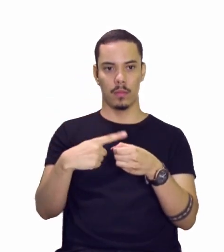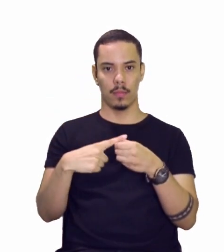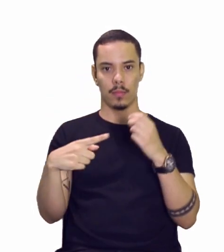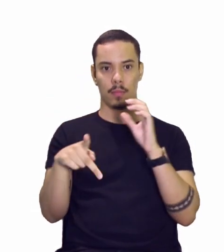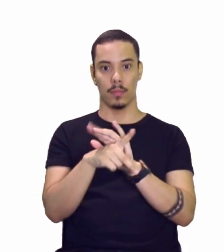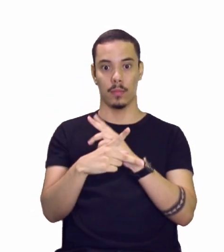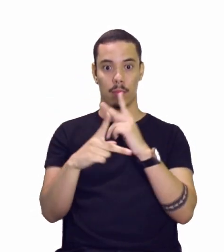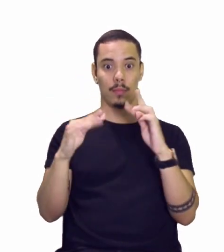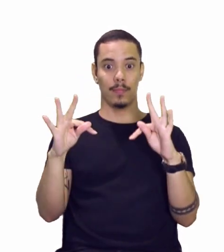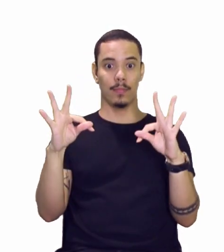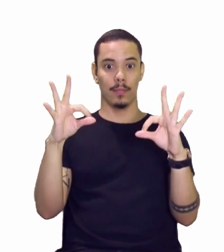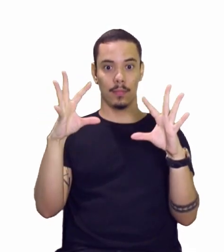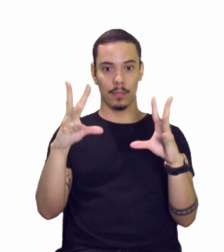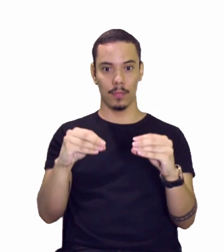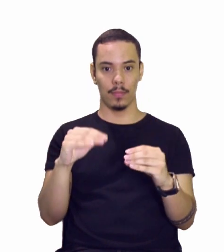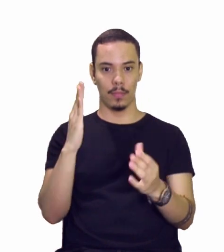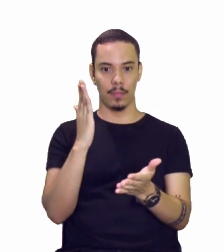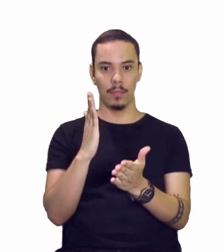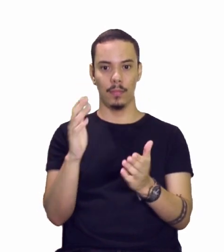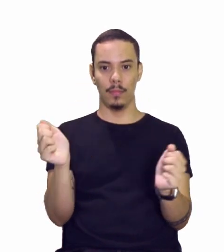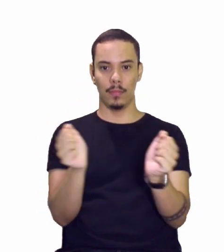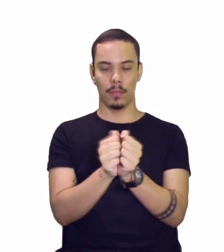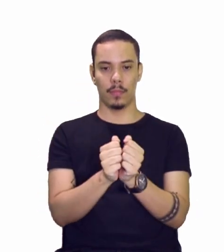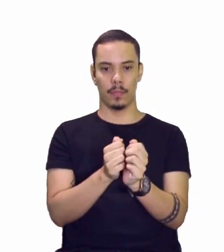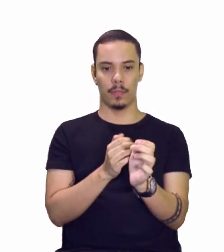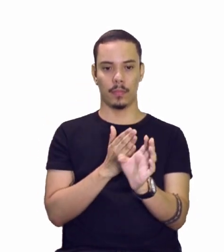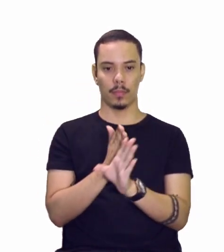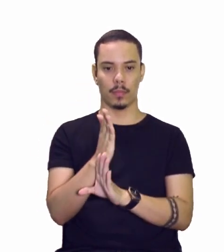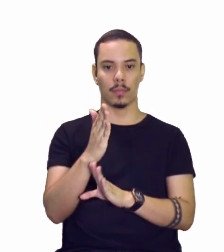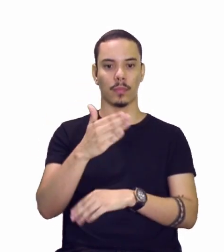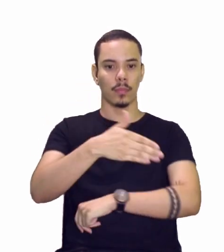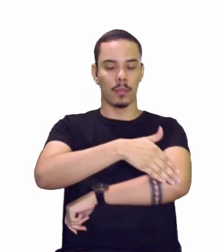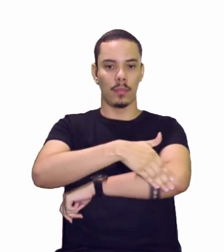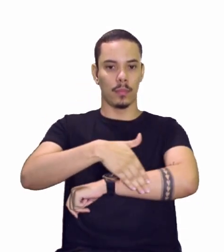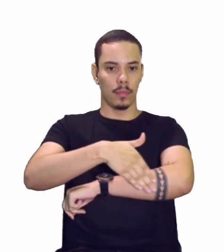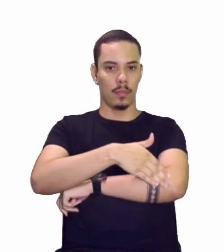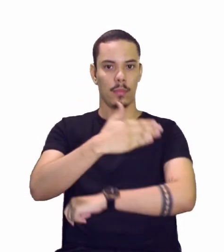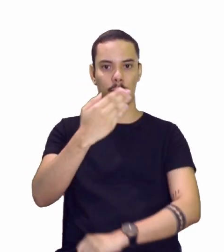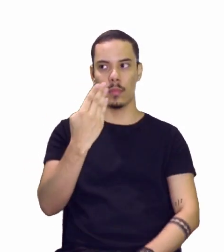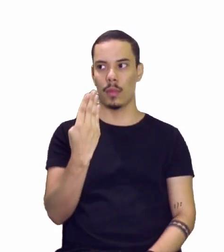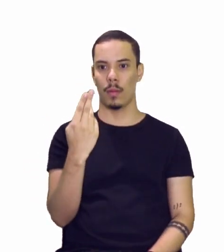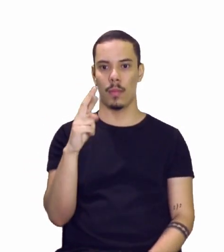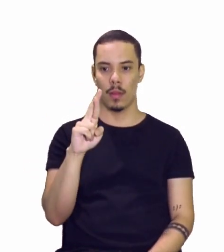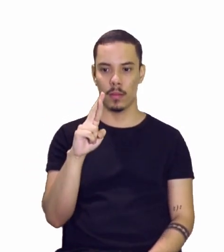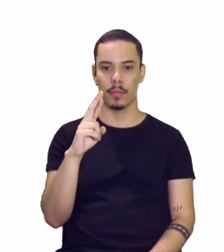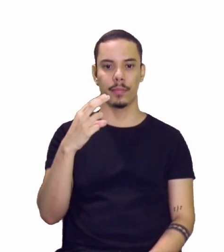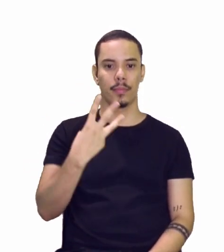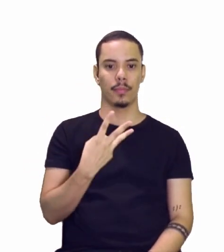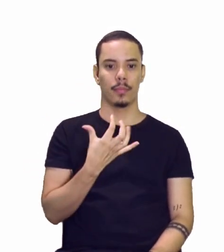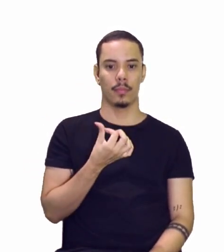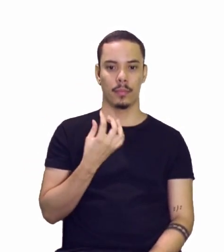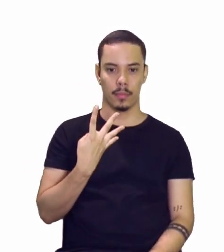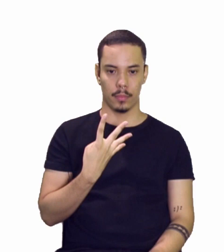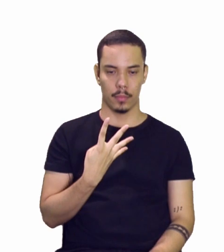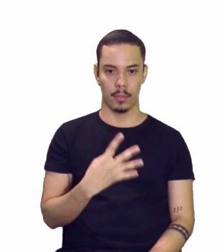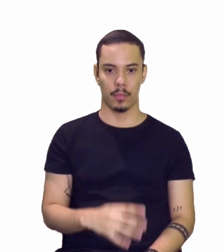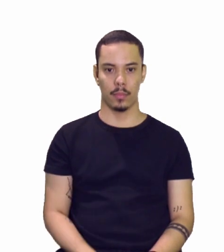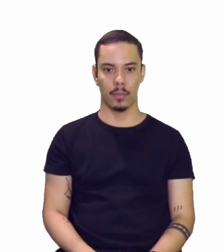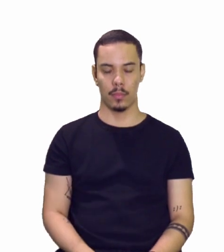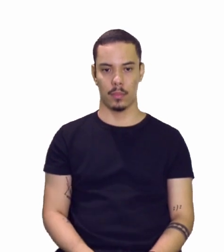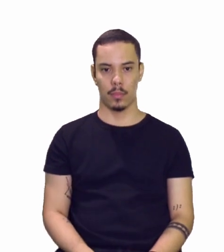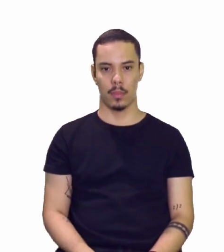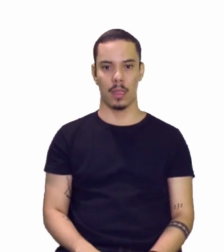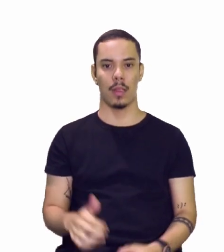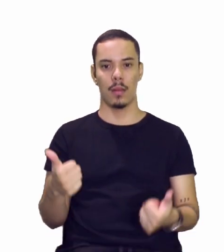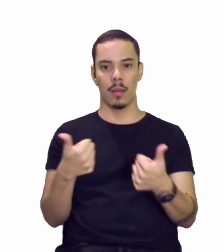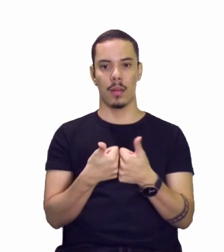municípios estão todos no eixo da BR-364. Olha aqui, Vilhena. A BR-364 é aqui, ó. Vilhena, Pimenta